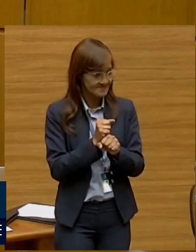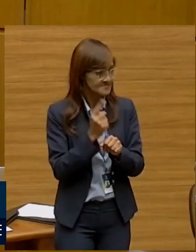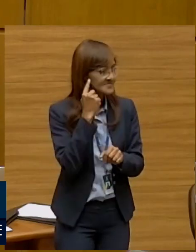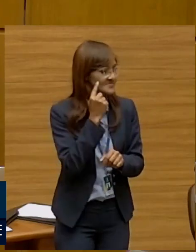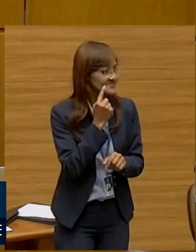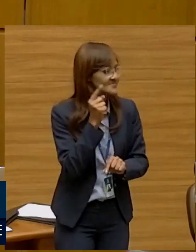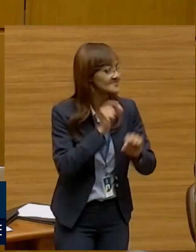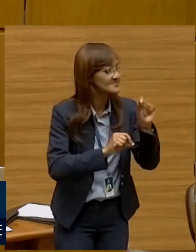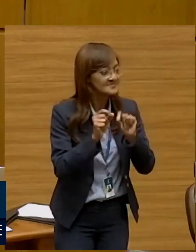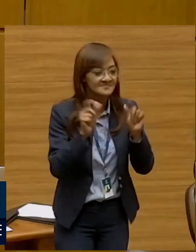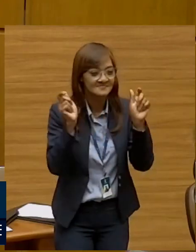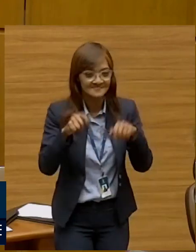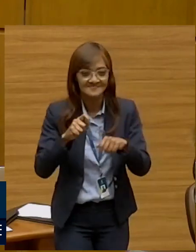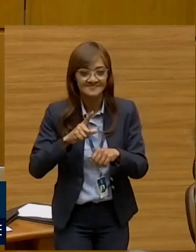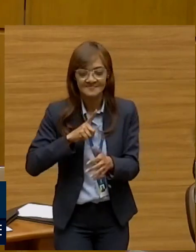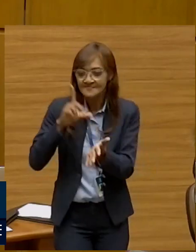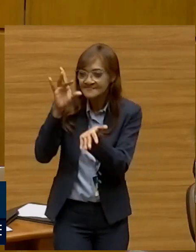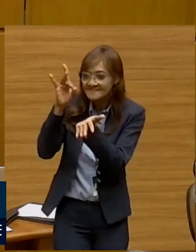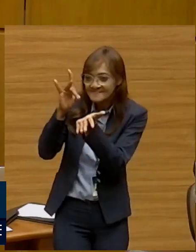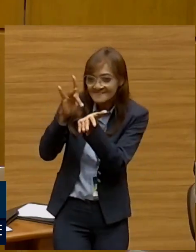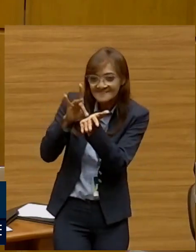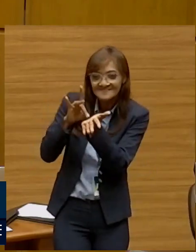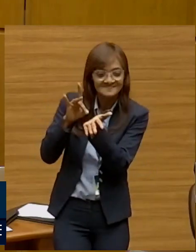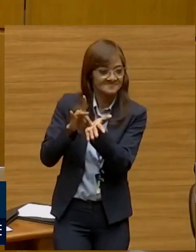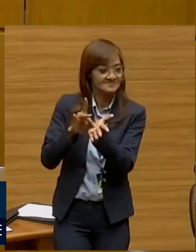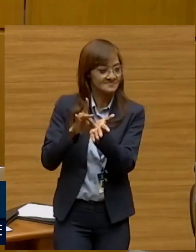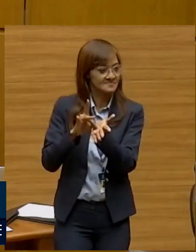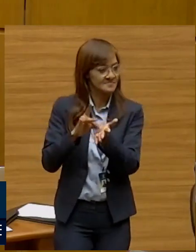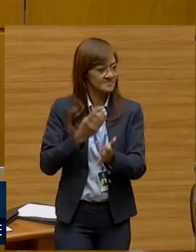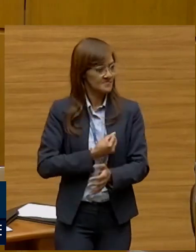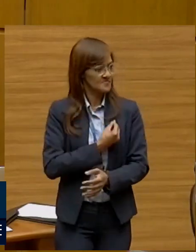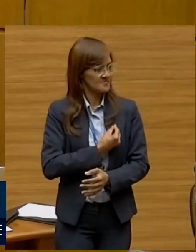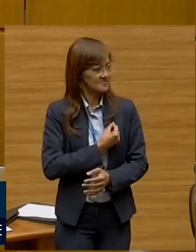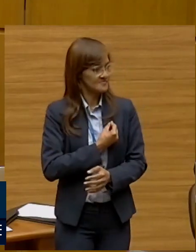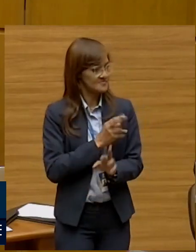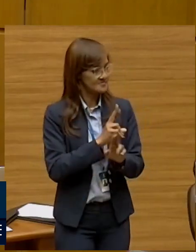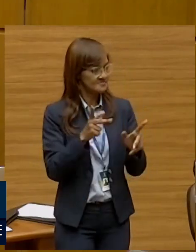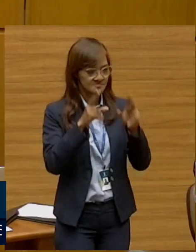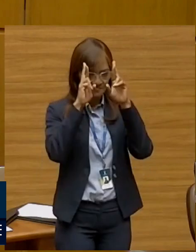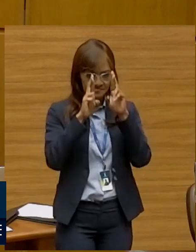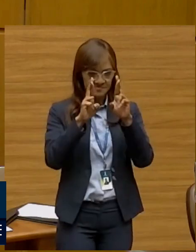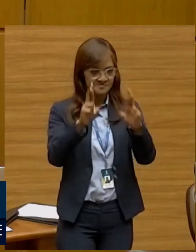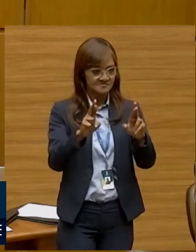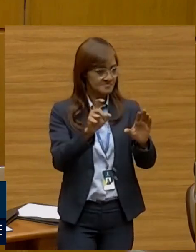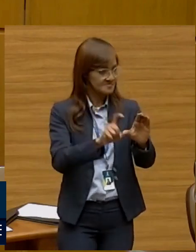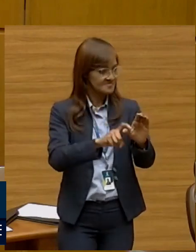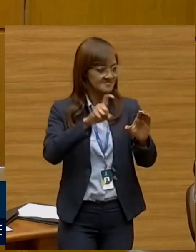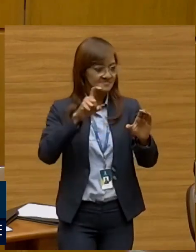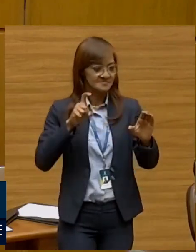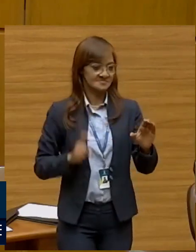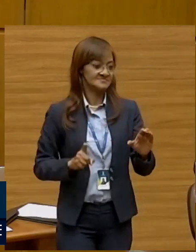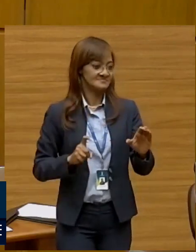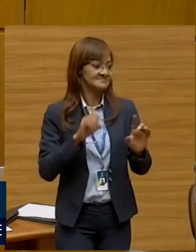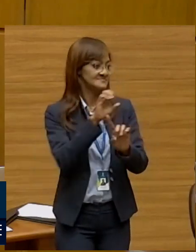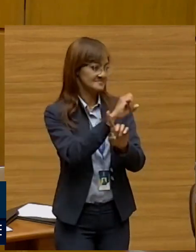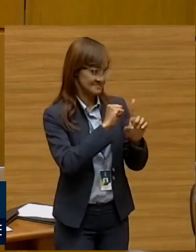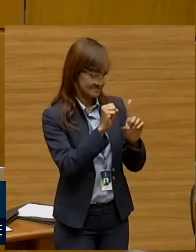eles possam ter, né, de fato, dignidade, respeito, autonomia dentro dessa sociedade.